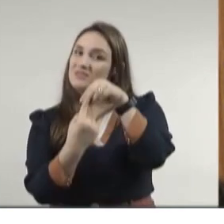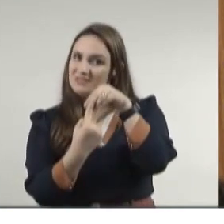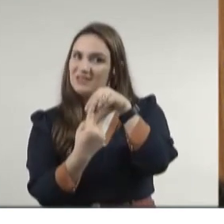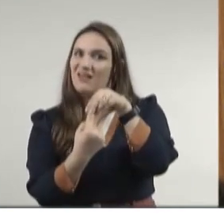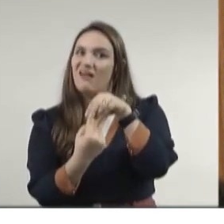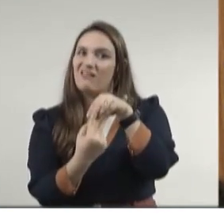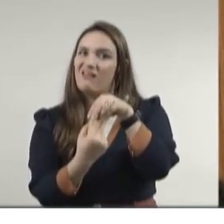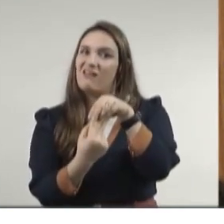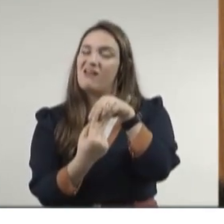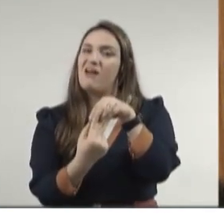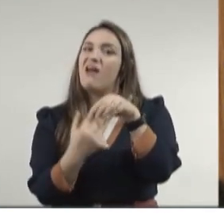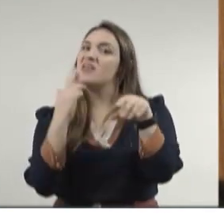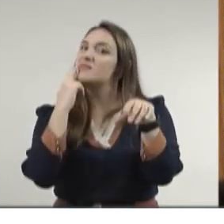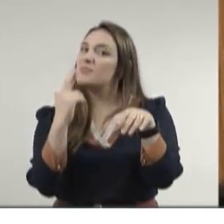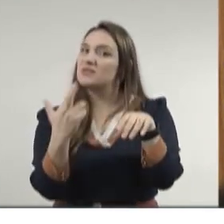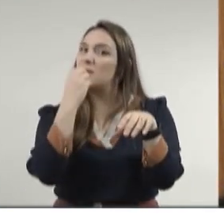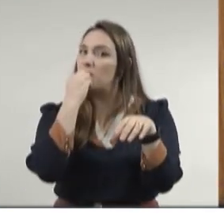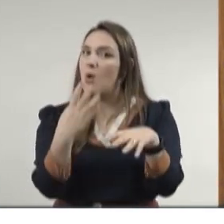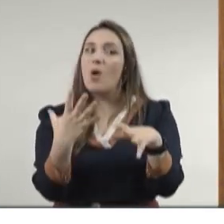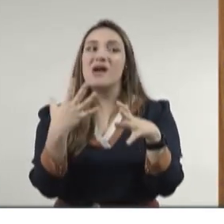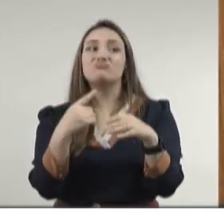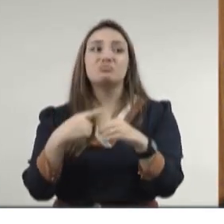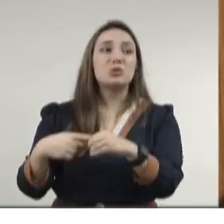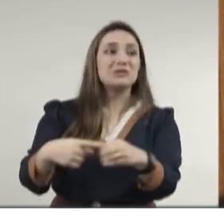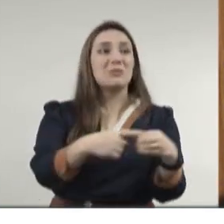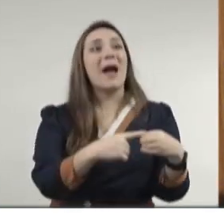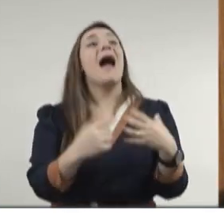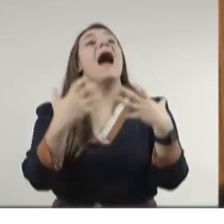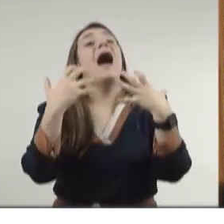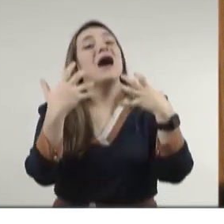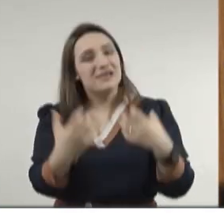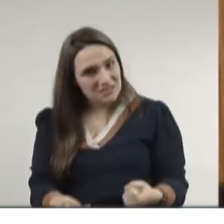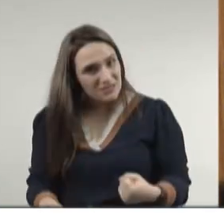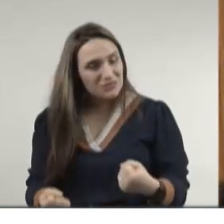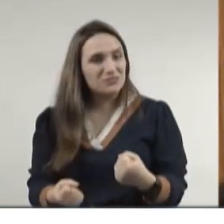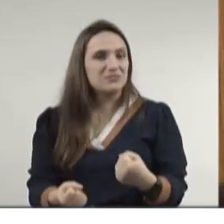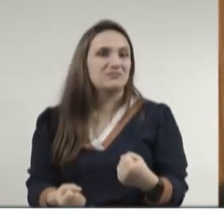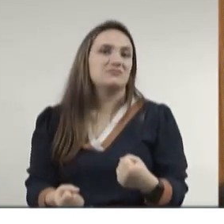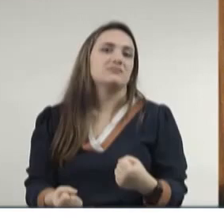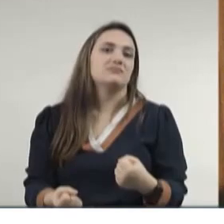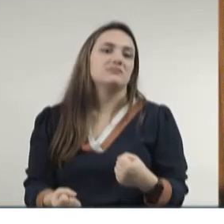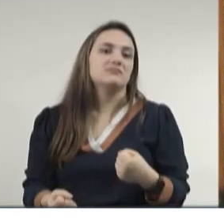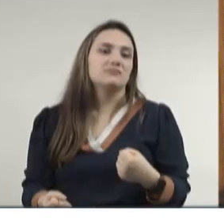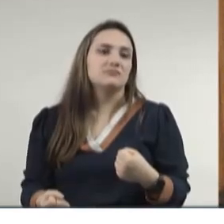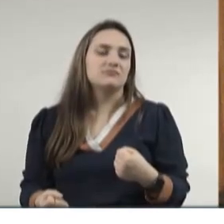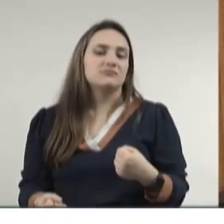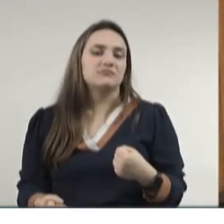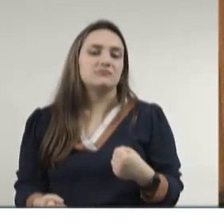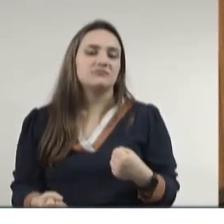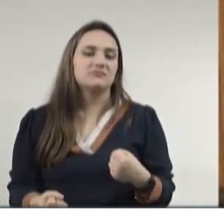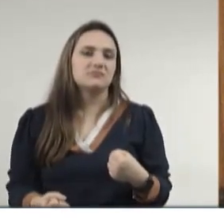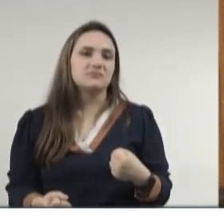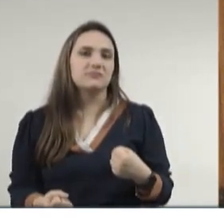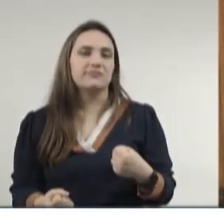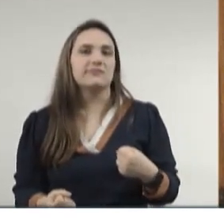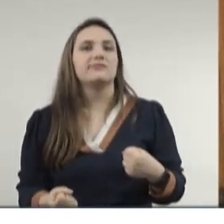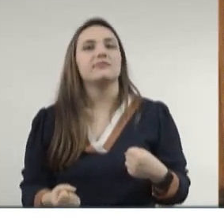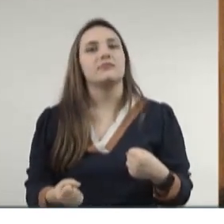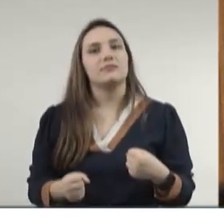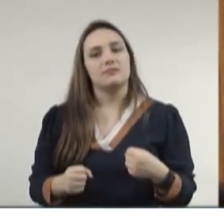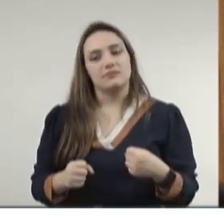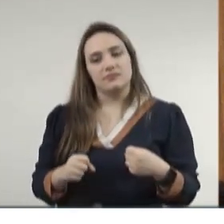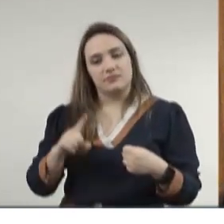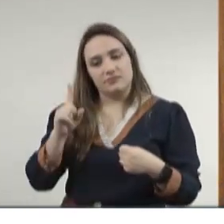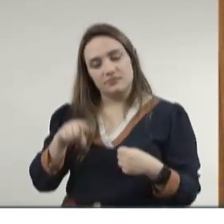com que os municípios aderissem a planos e projetos de destino